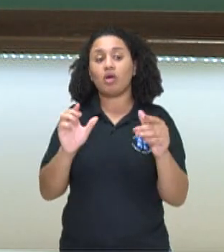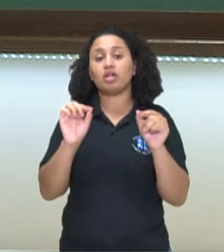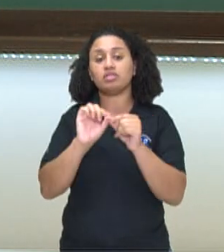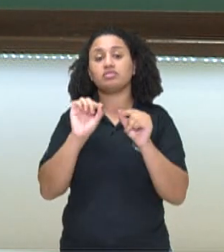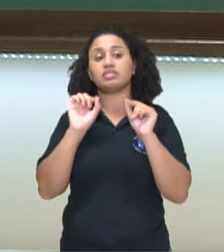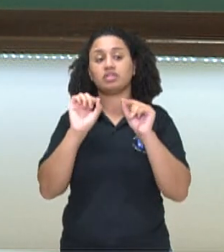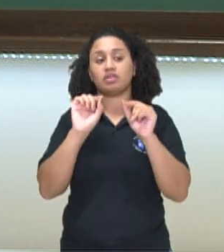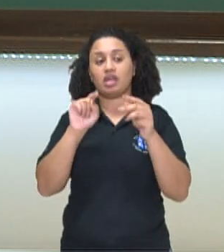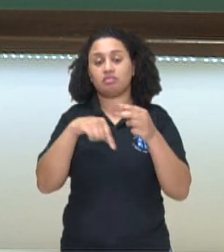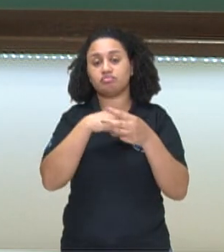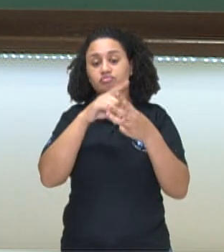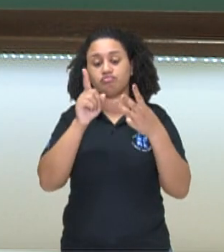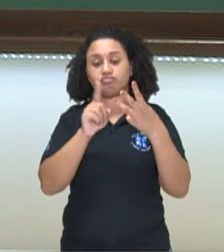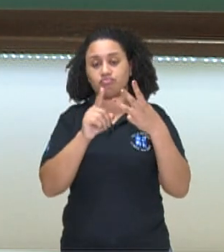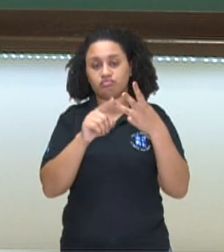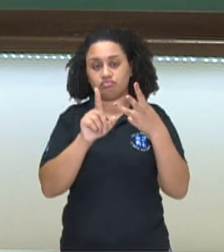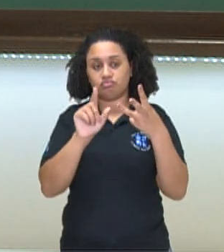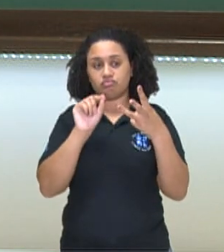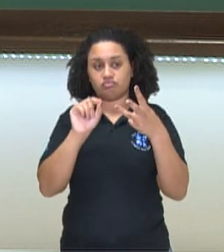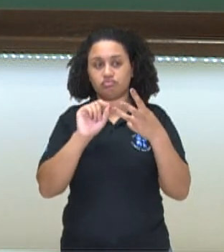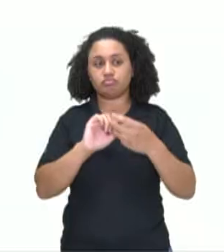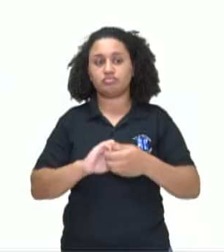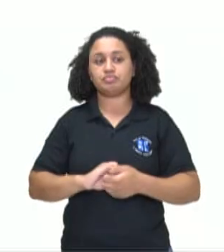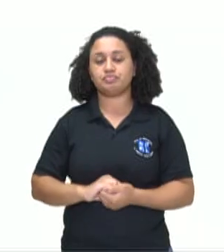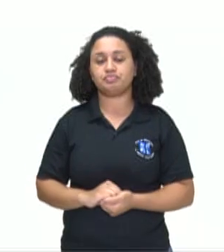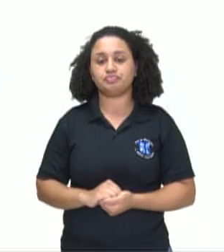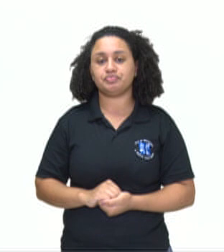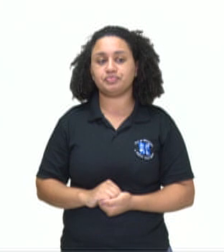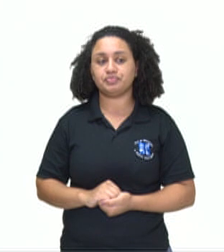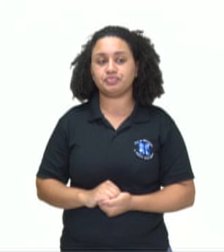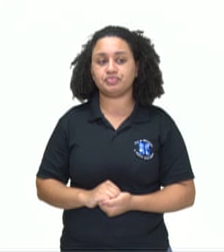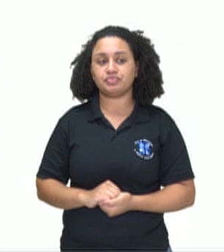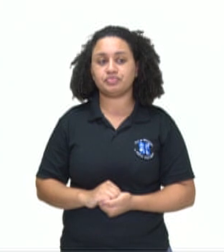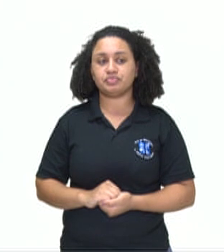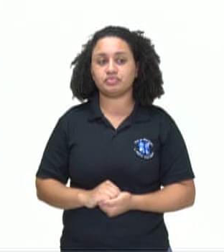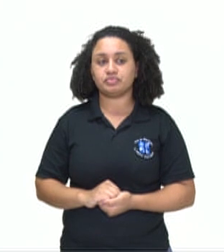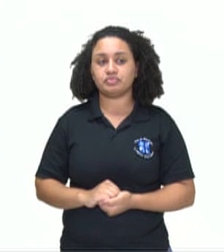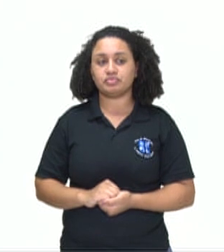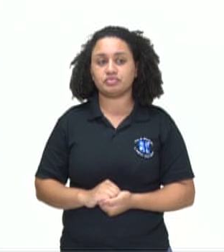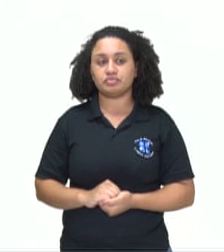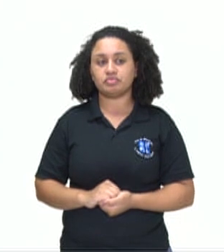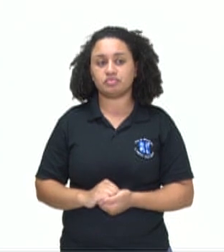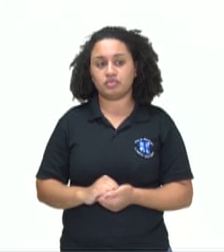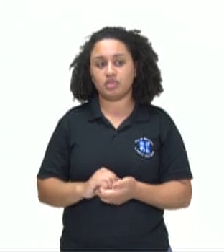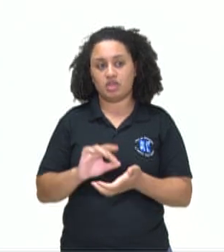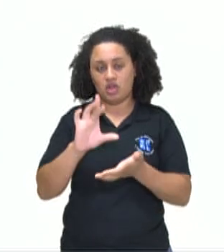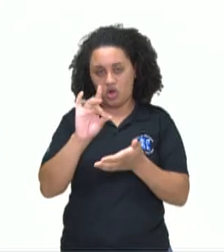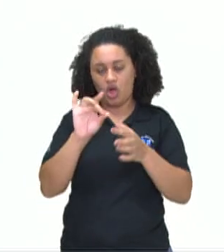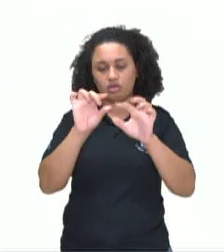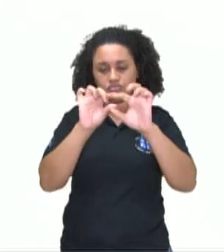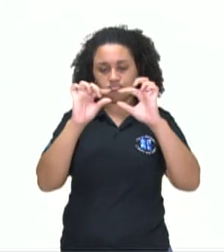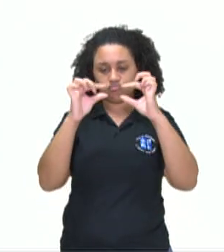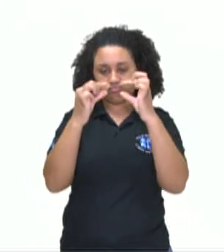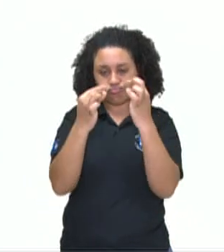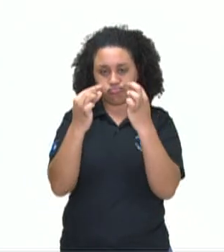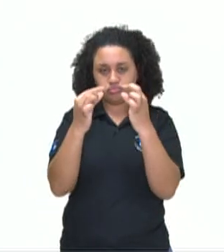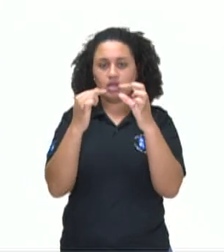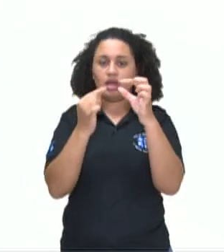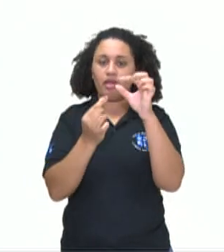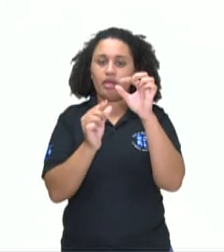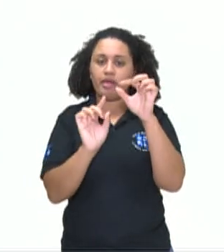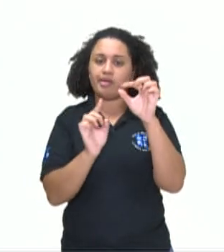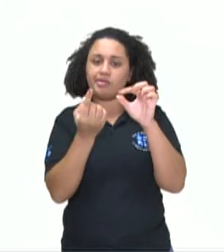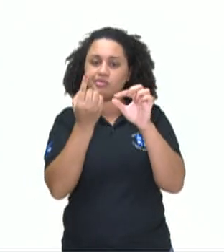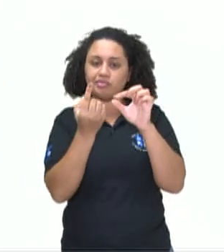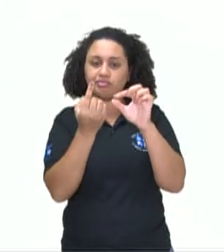fazer o terceiro passo. O terceiro passo, né, que é colar a rolinha no alfinete,